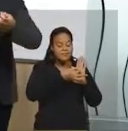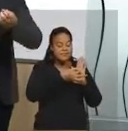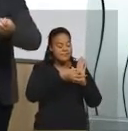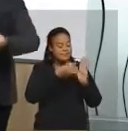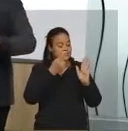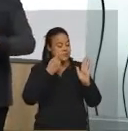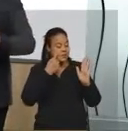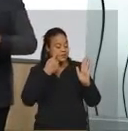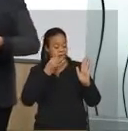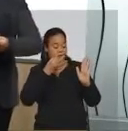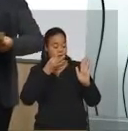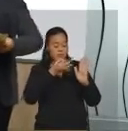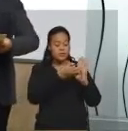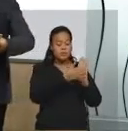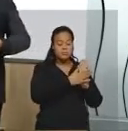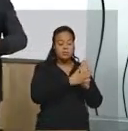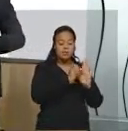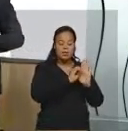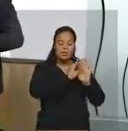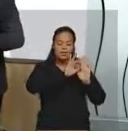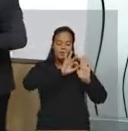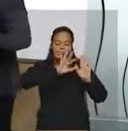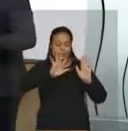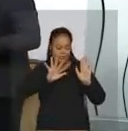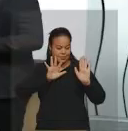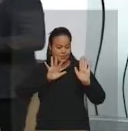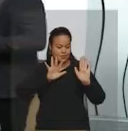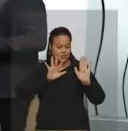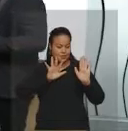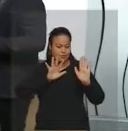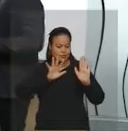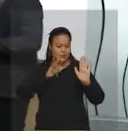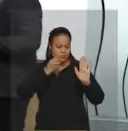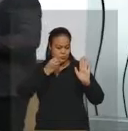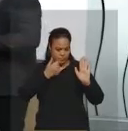seja explícito. Tudo bem? Continuando.